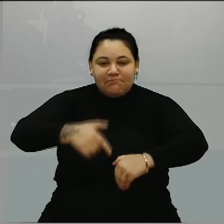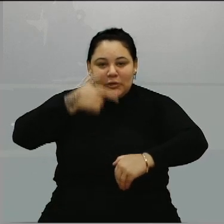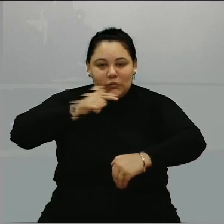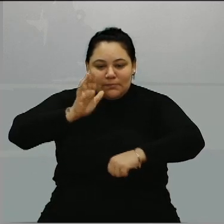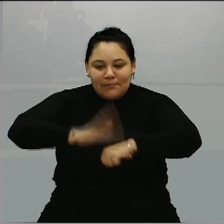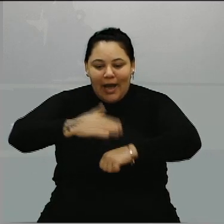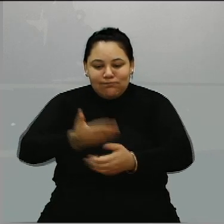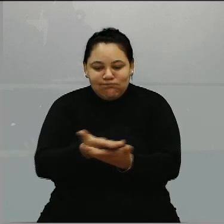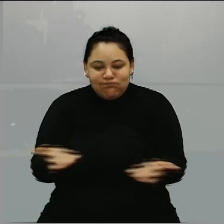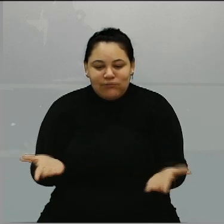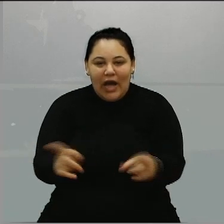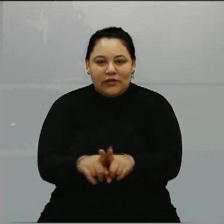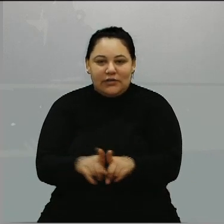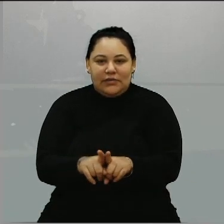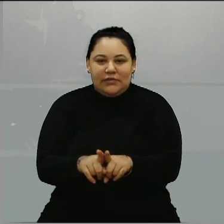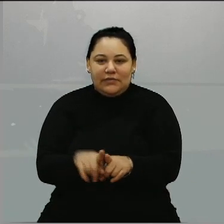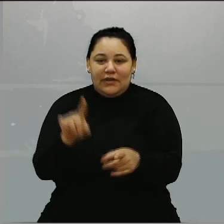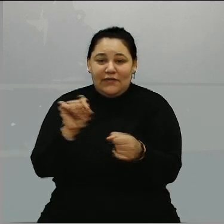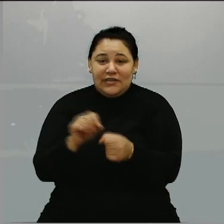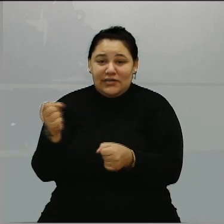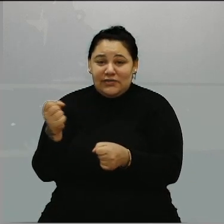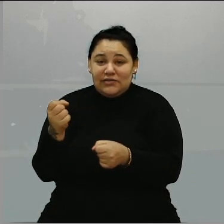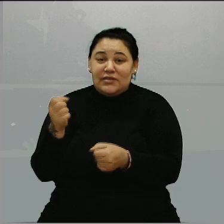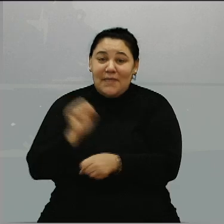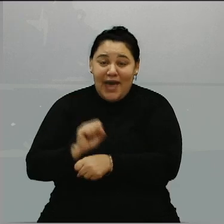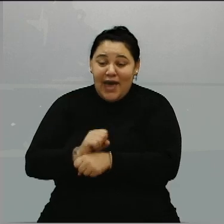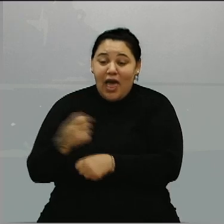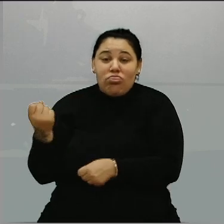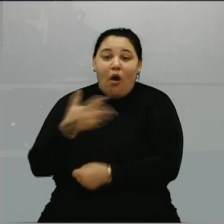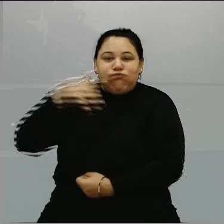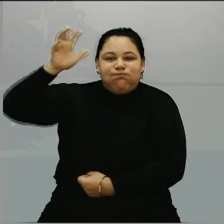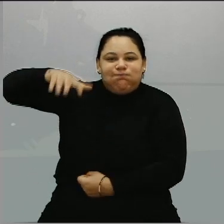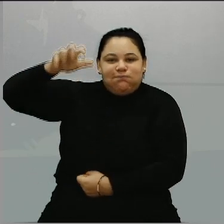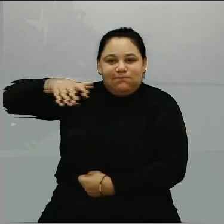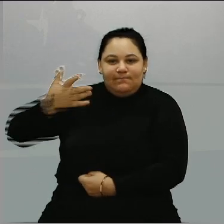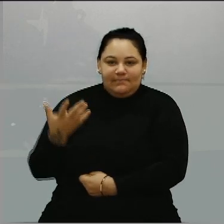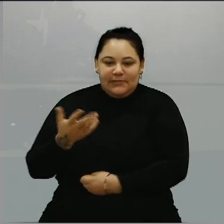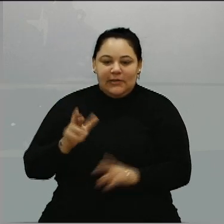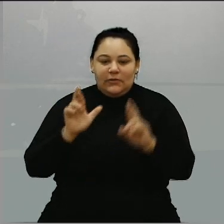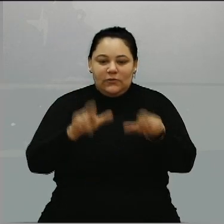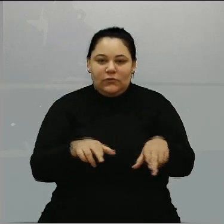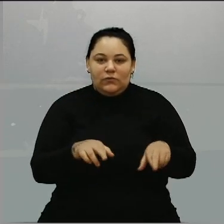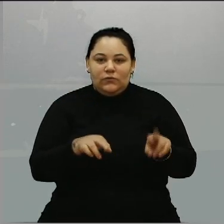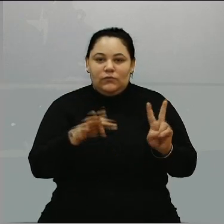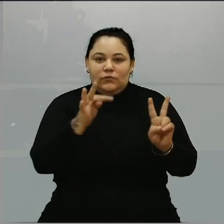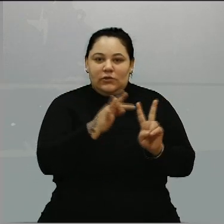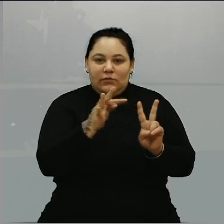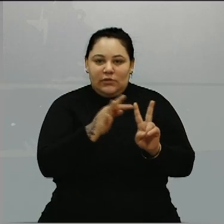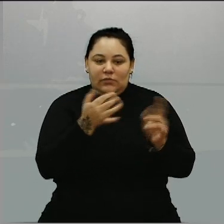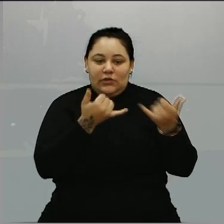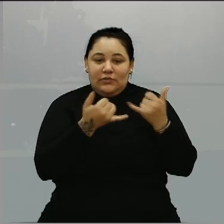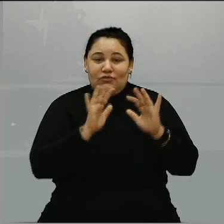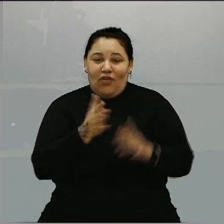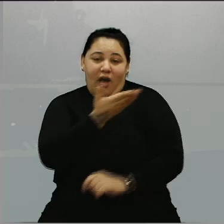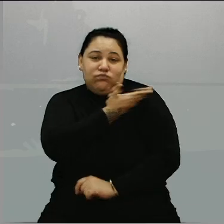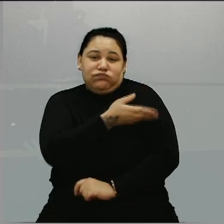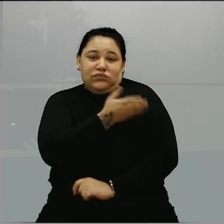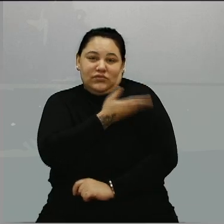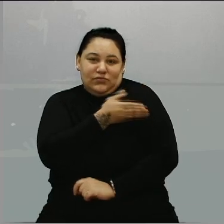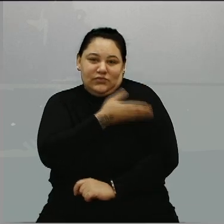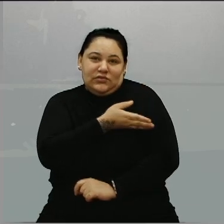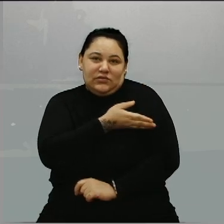frente a possíveis novas enchentes. E a região do Taquari, por exemplo, já estava acostumada com a